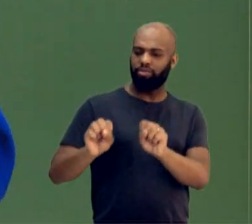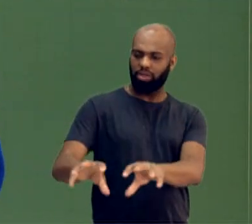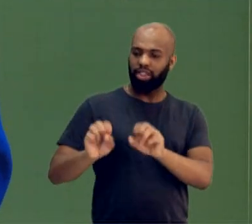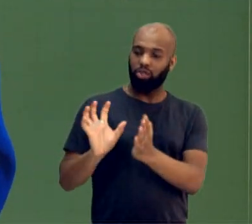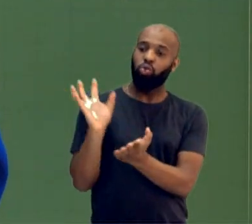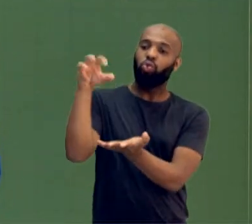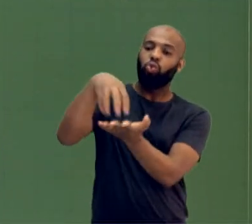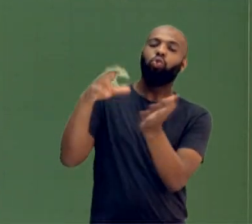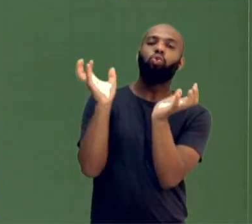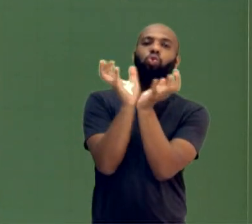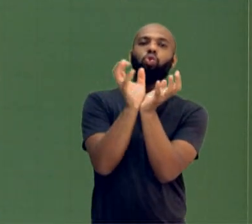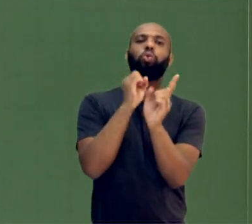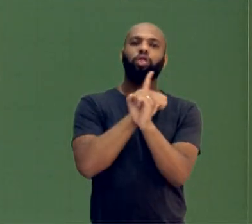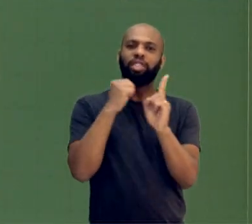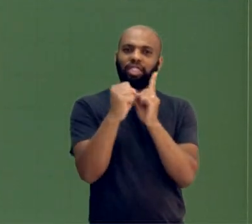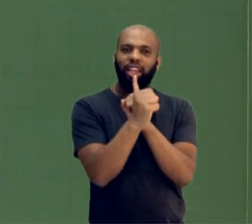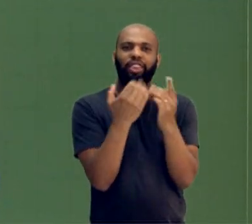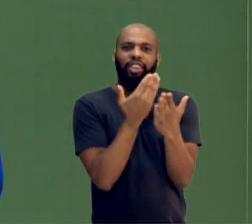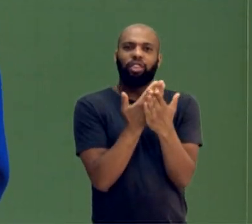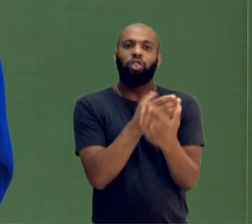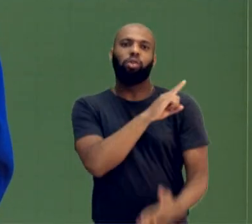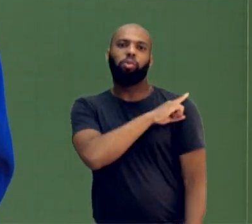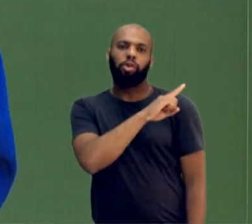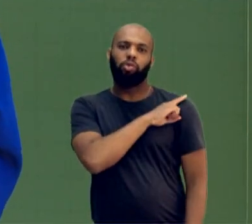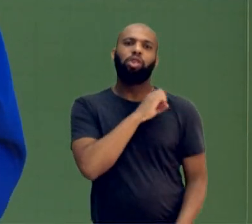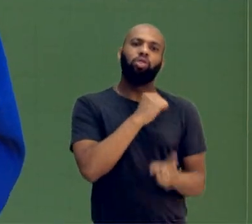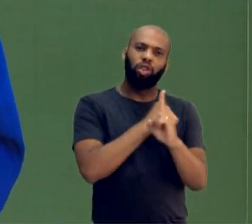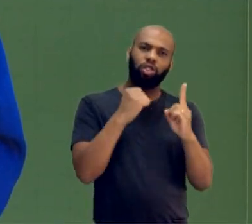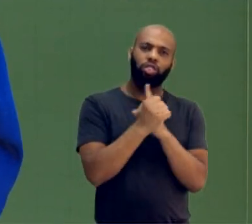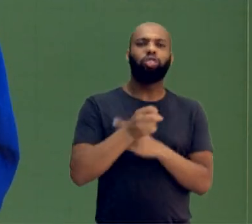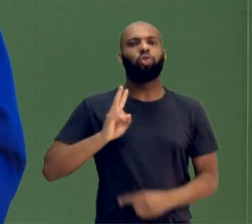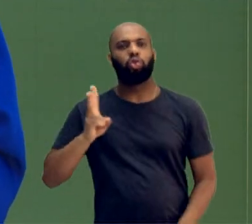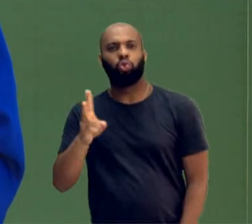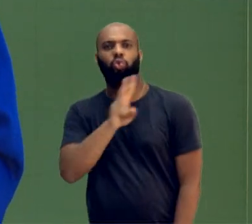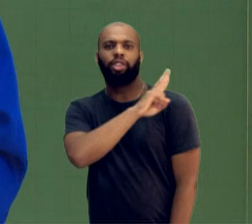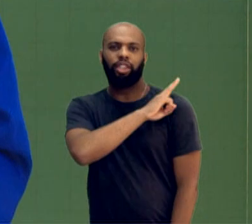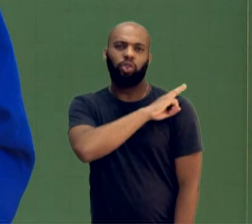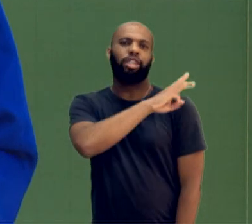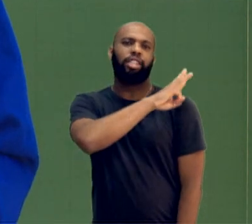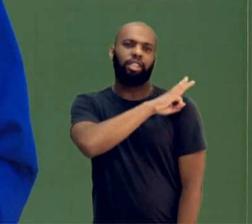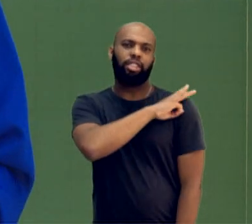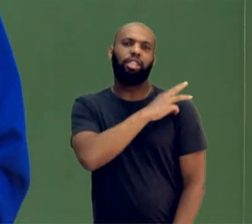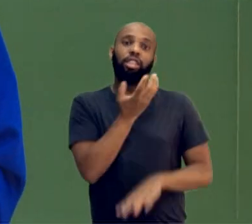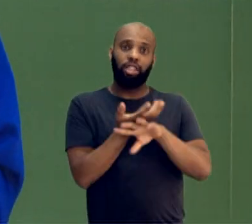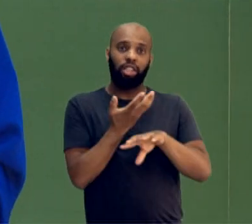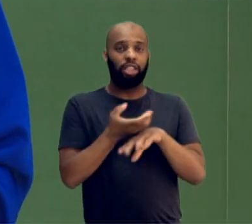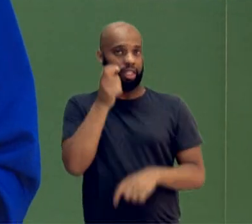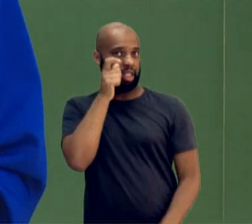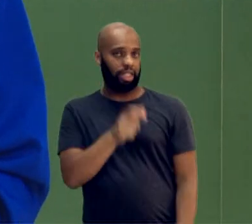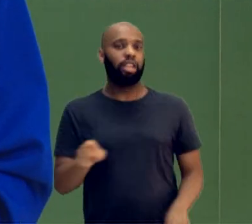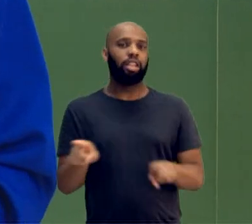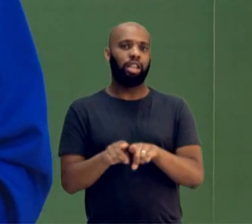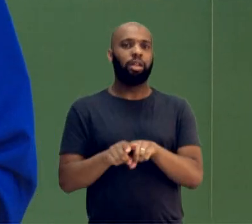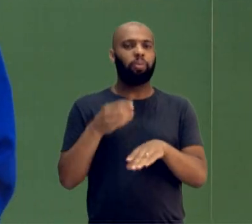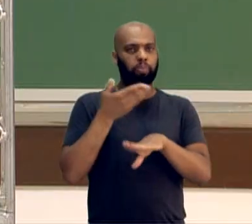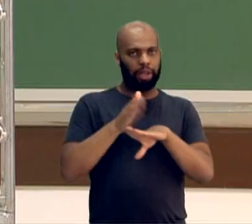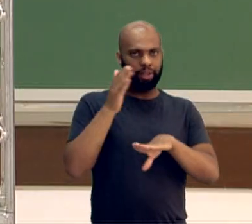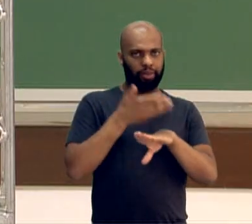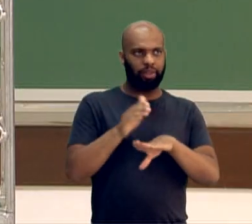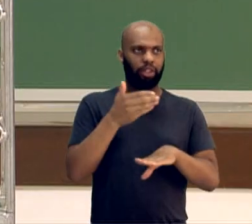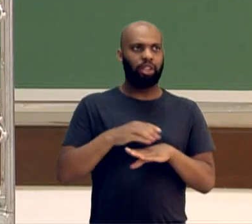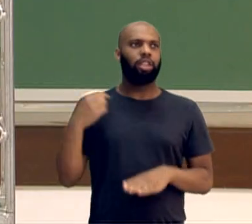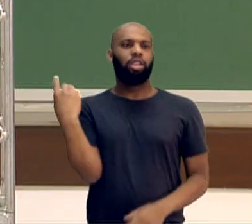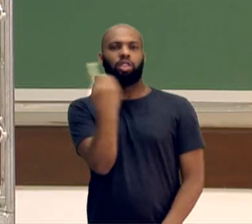instituições sociais que a gente vê lá no primeiro ano, sociologia dando sequência no segundo e terceiro ano, é uma disciplina bastante interessante, bastante prática. A